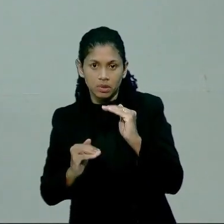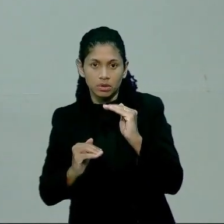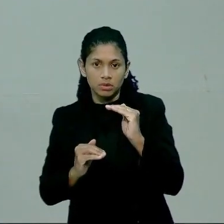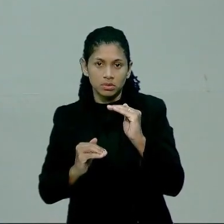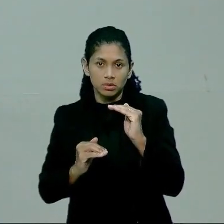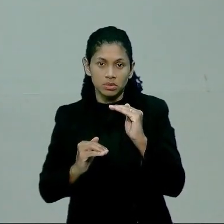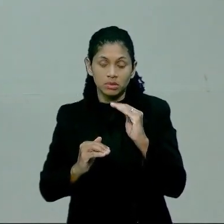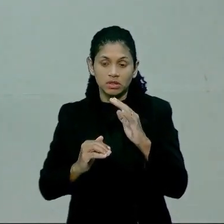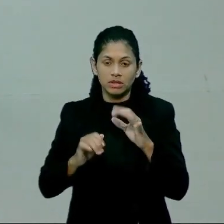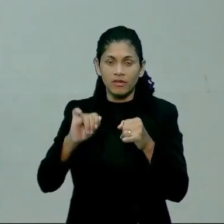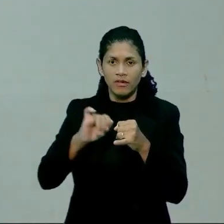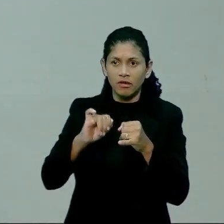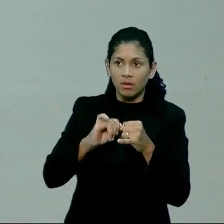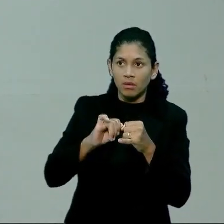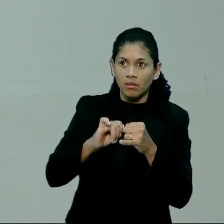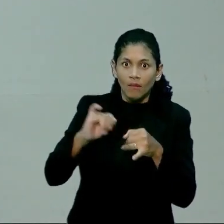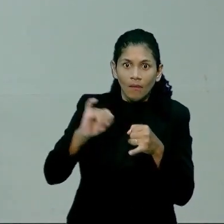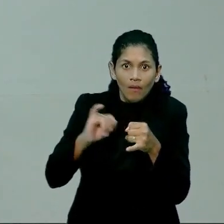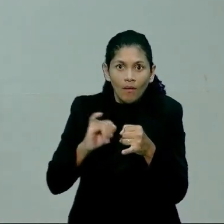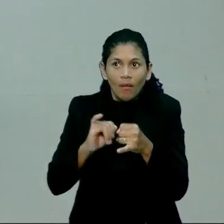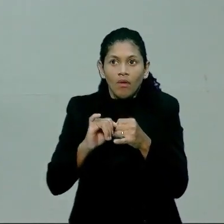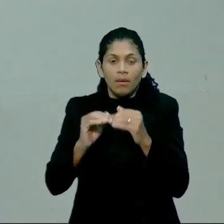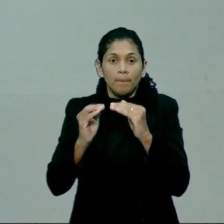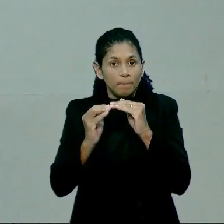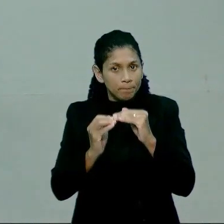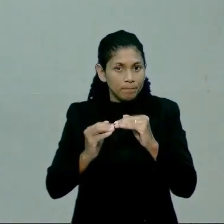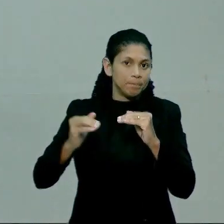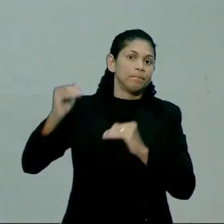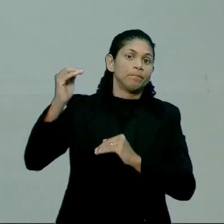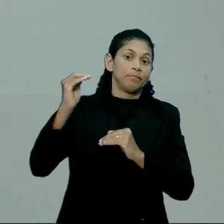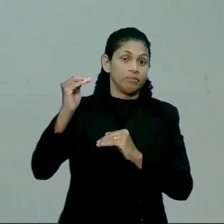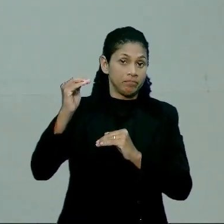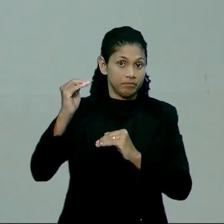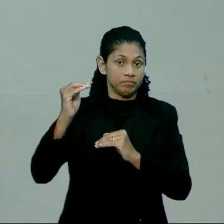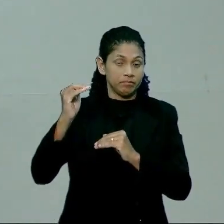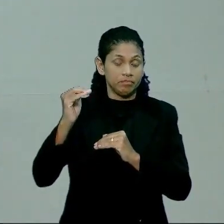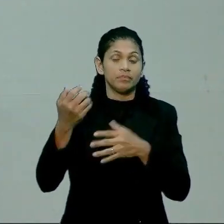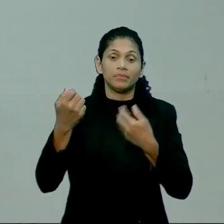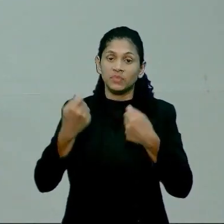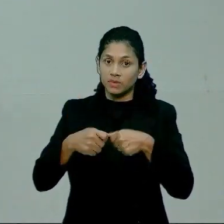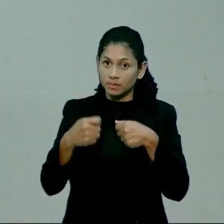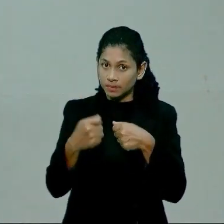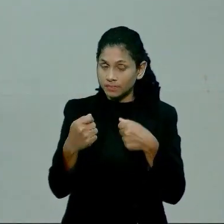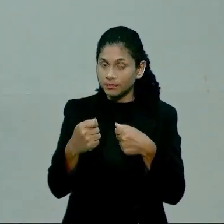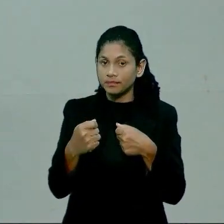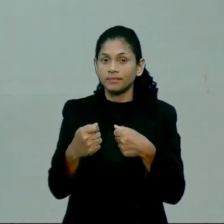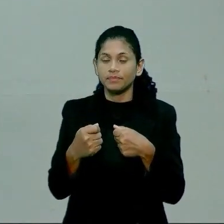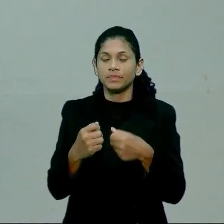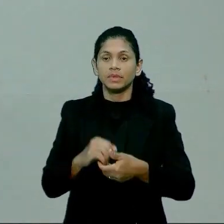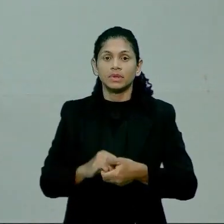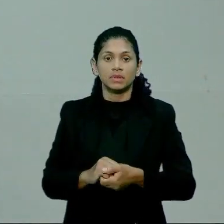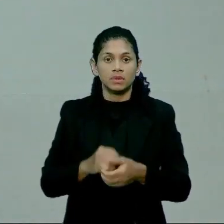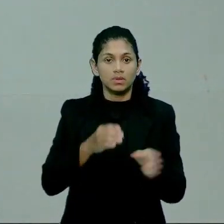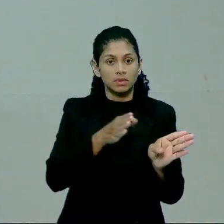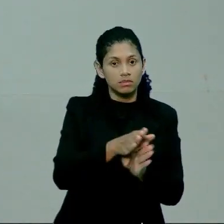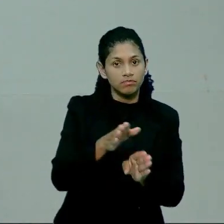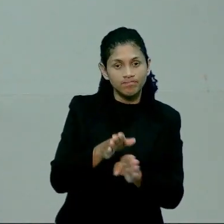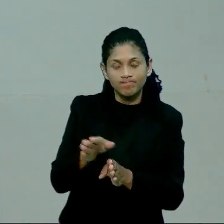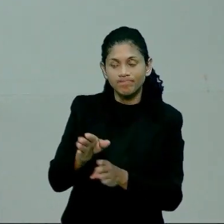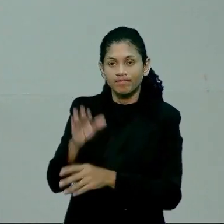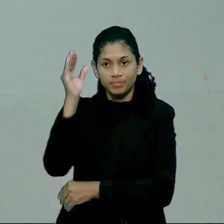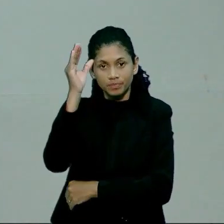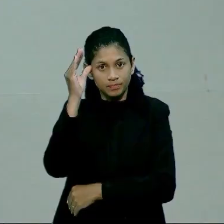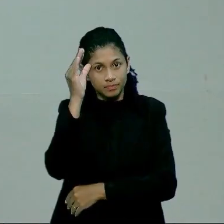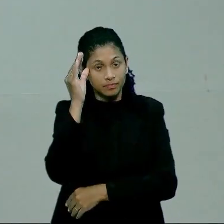demanda energética corporal avantajada também. Então aqui quando a gente aborda o condicionamento físico, esse direcionamento e essa